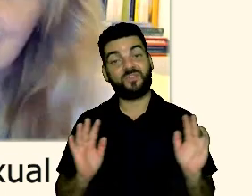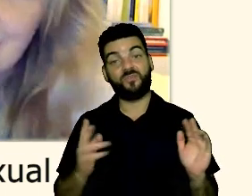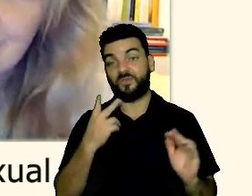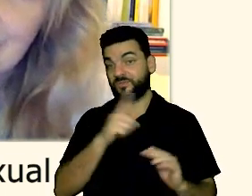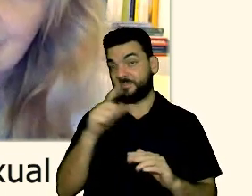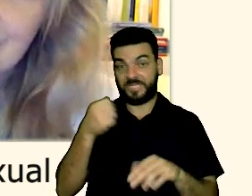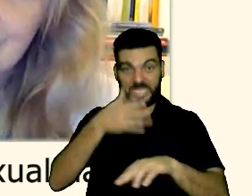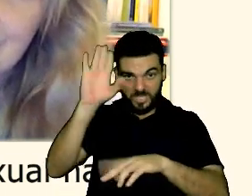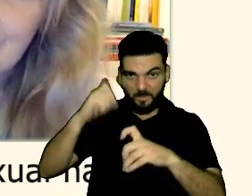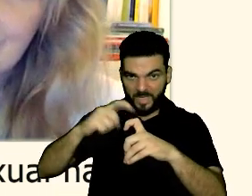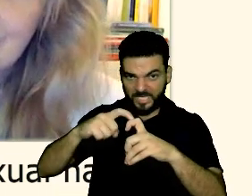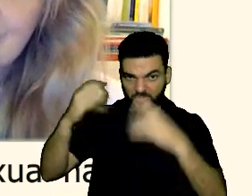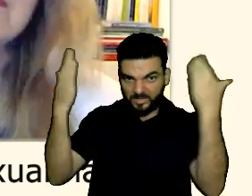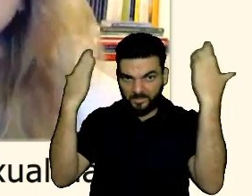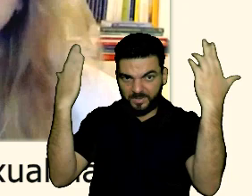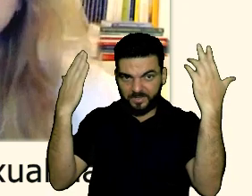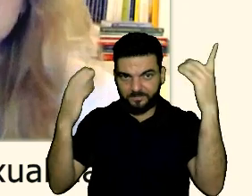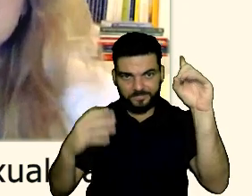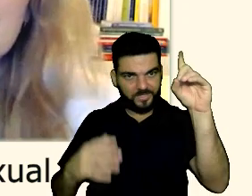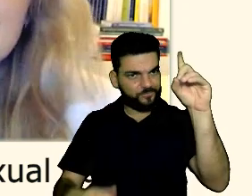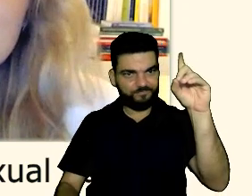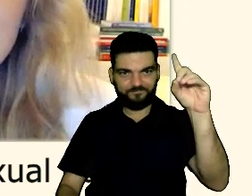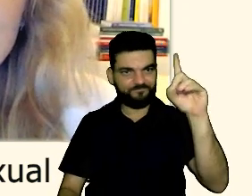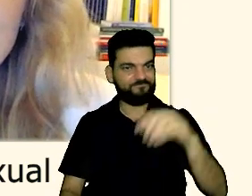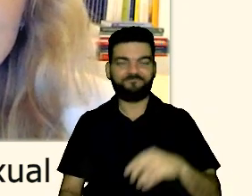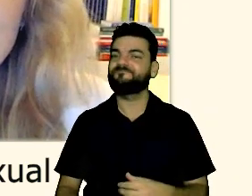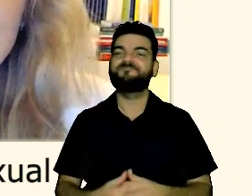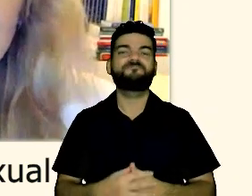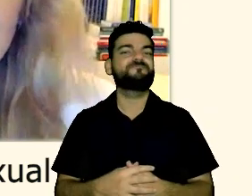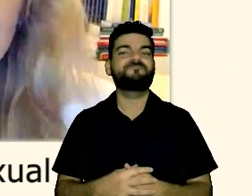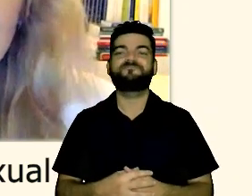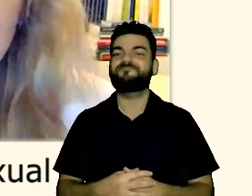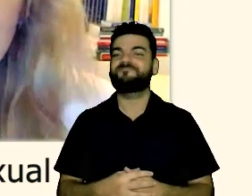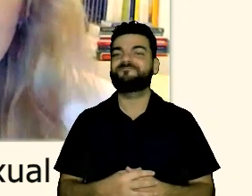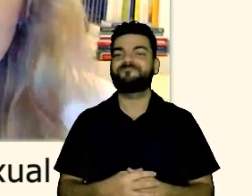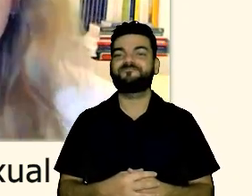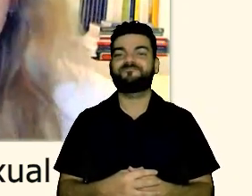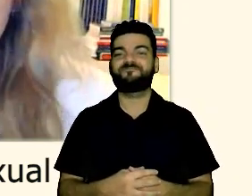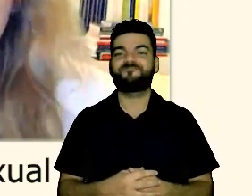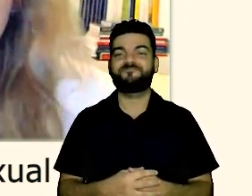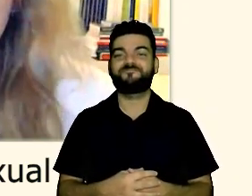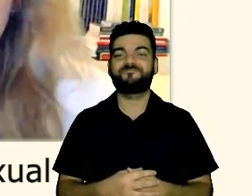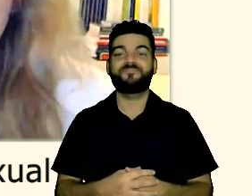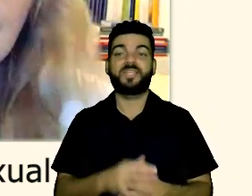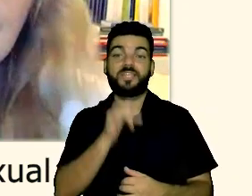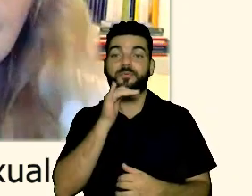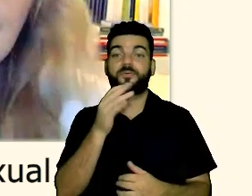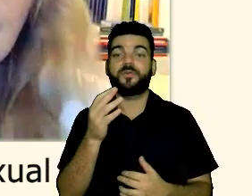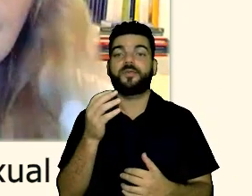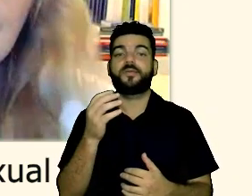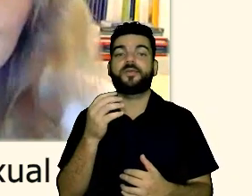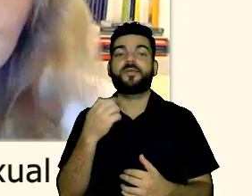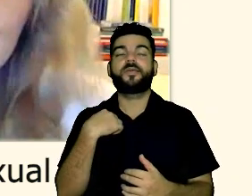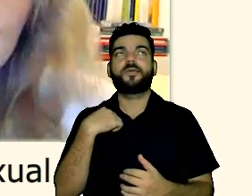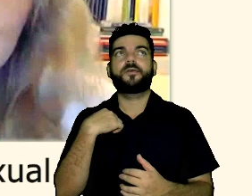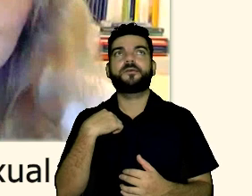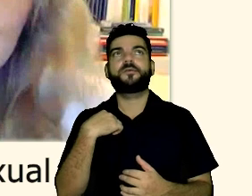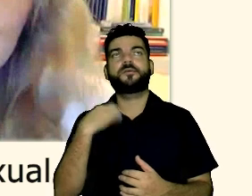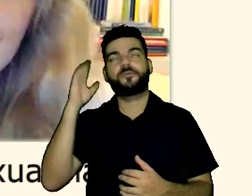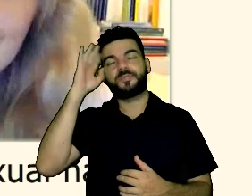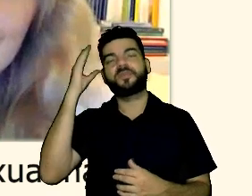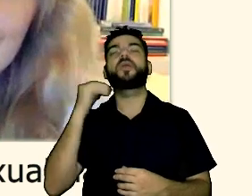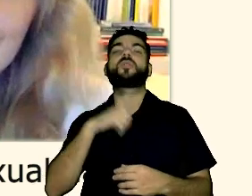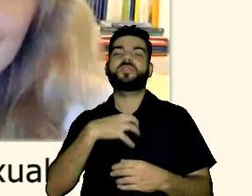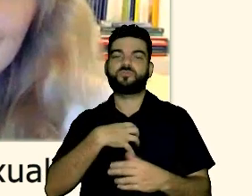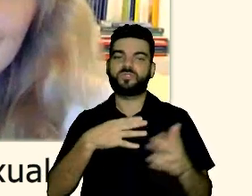pouca disponibilidade de se autoconhecer. E eu, isso não quer dizer fazer terapia, não, gente.